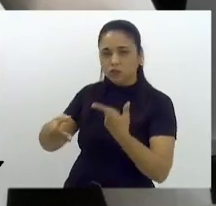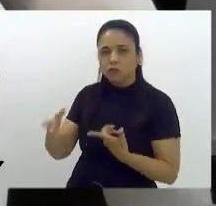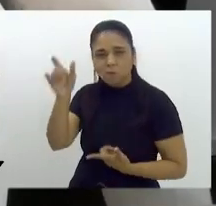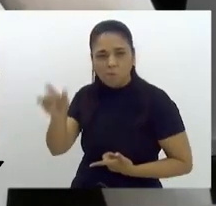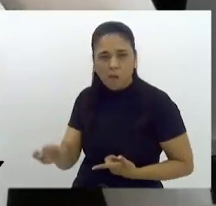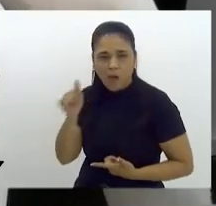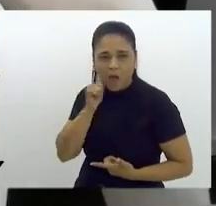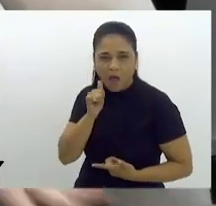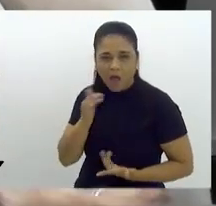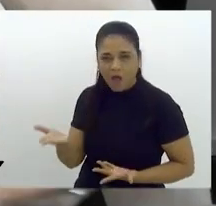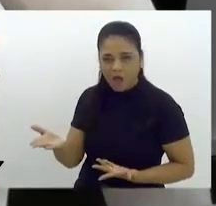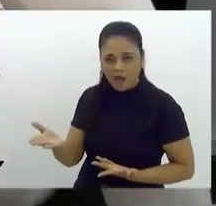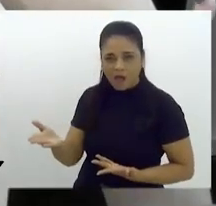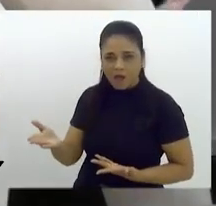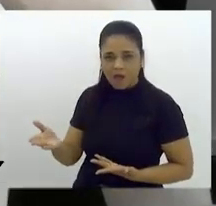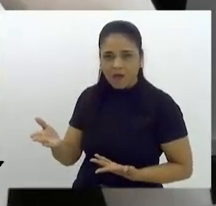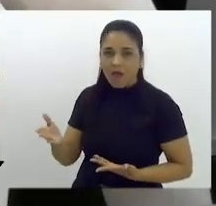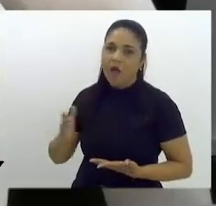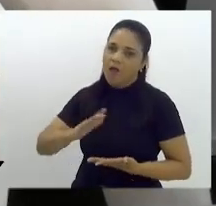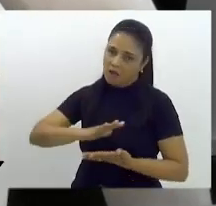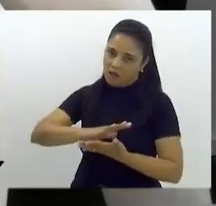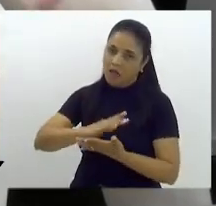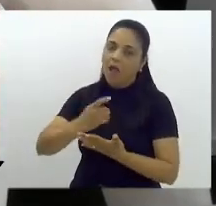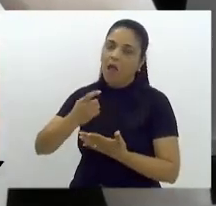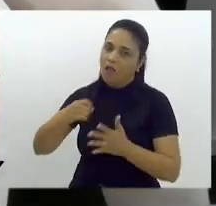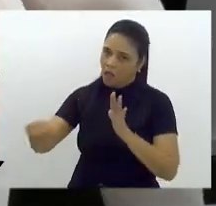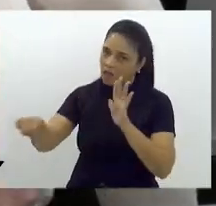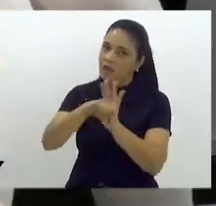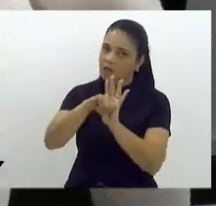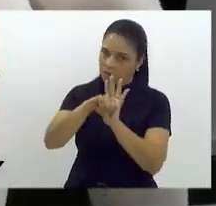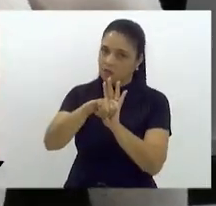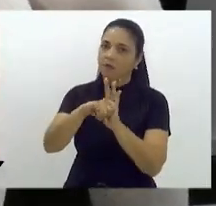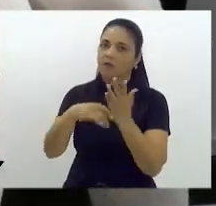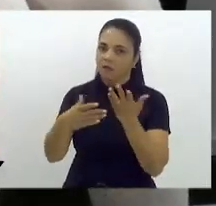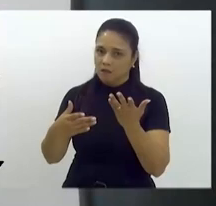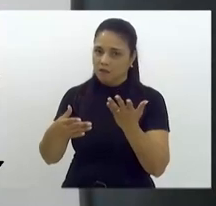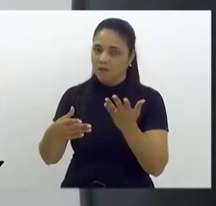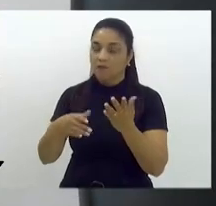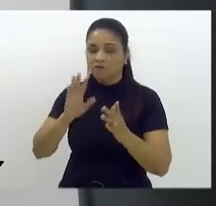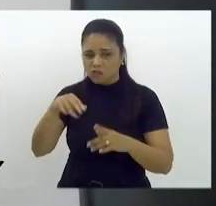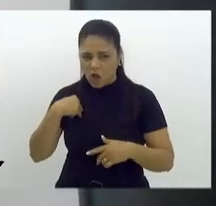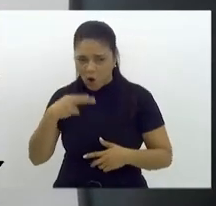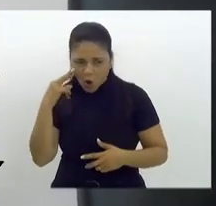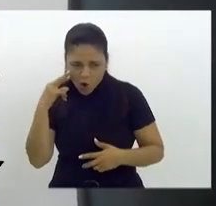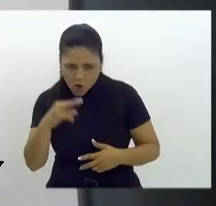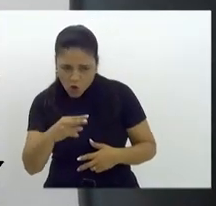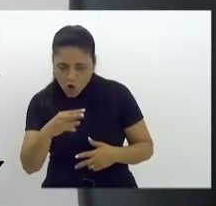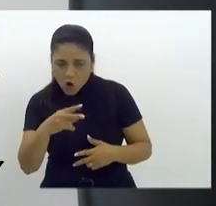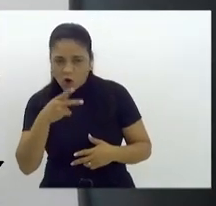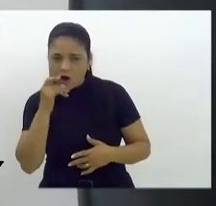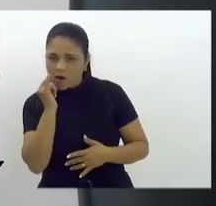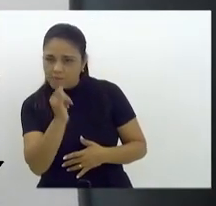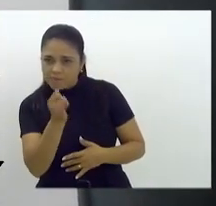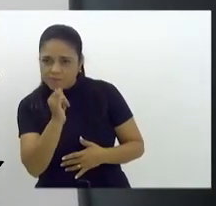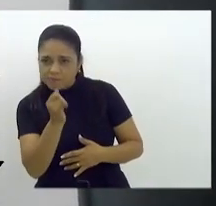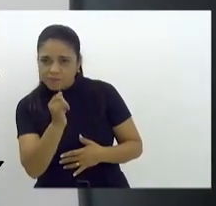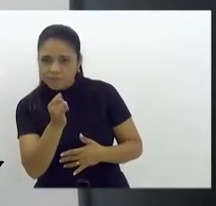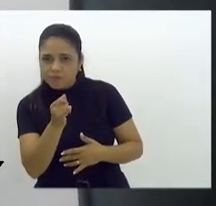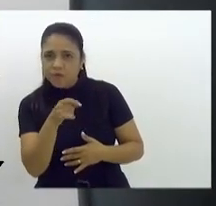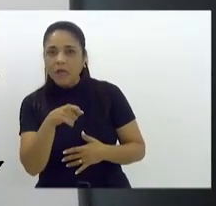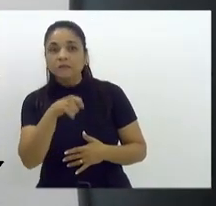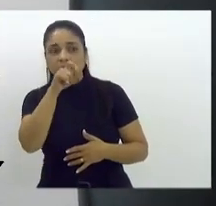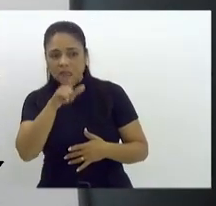isso isso é crime a história já olhou os comentários de quem são eu já perguntei isso não